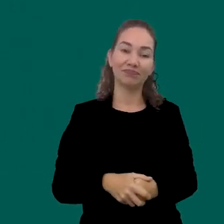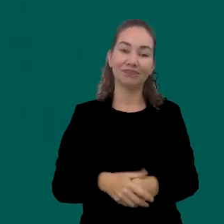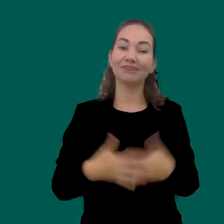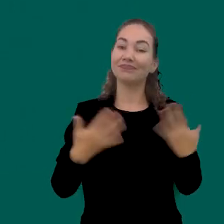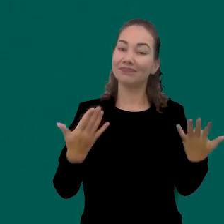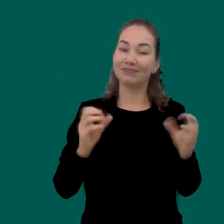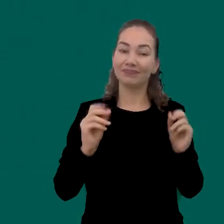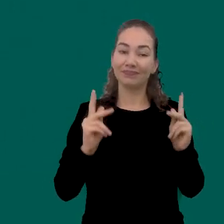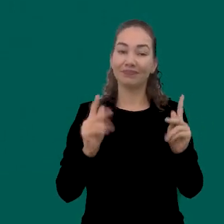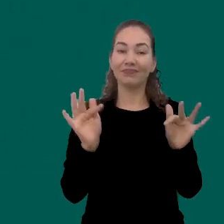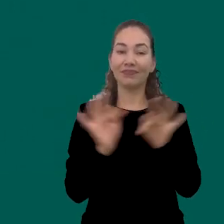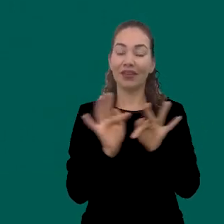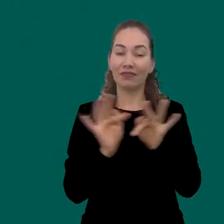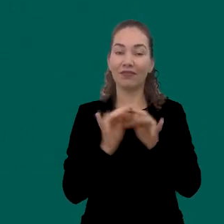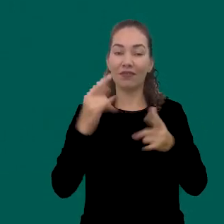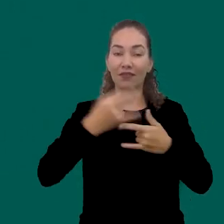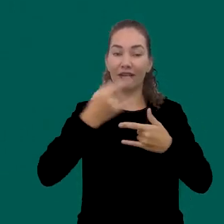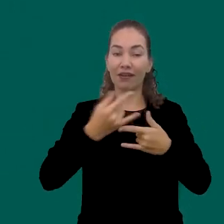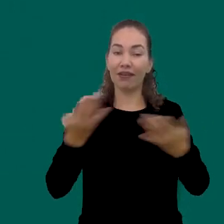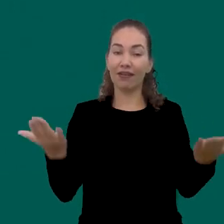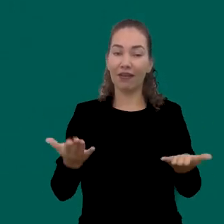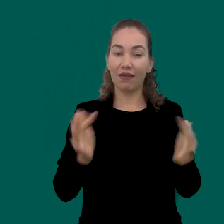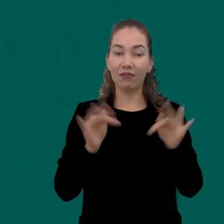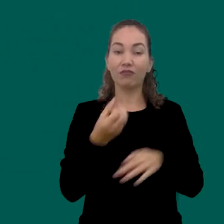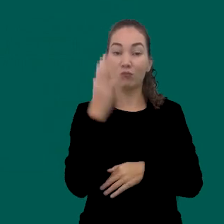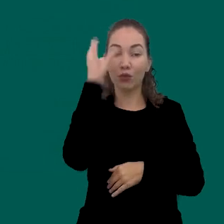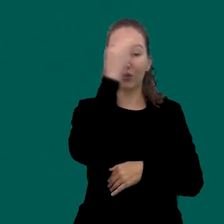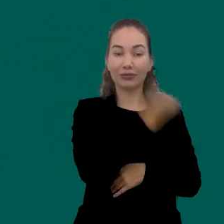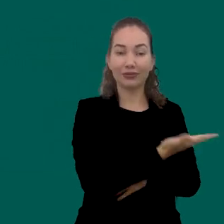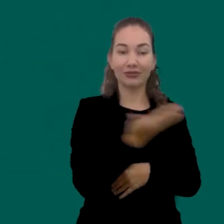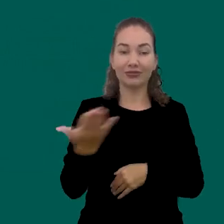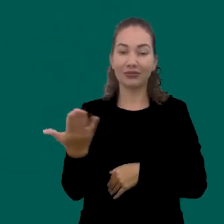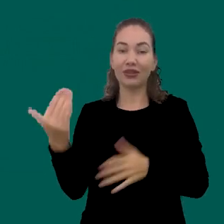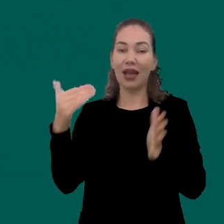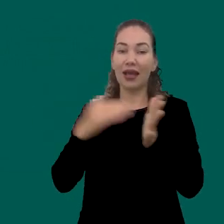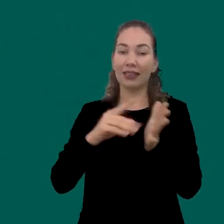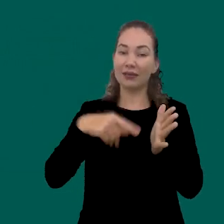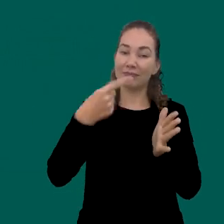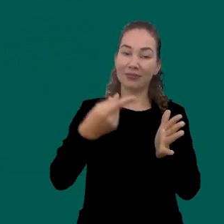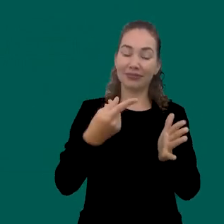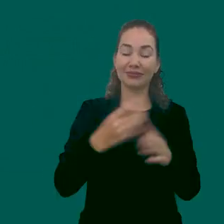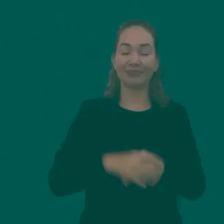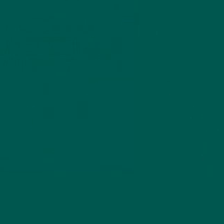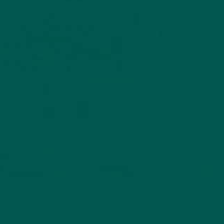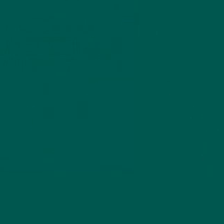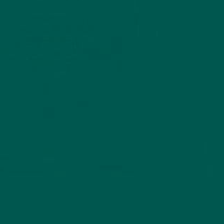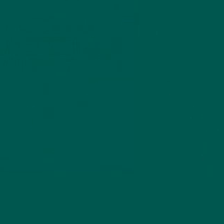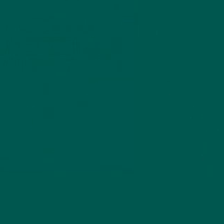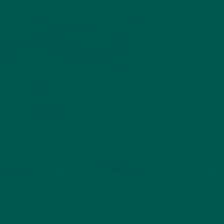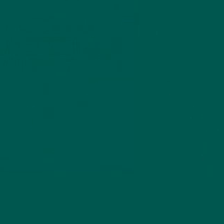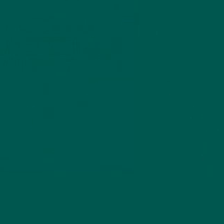Então tá, Fevale Live vai ficando por aqui. Uma boa noite a todos e até a próxima. Valeu. Boa noite.